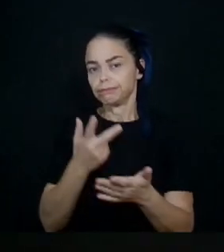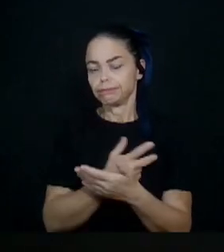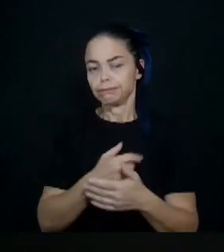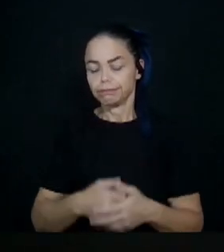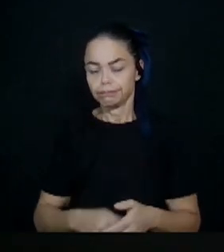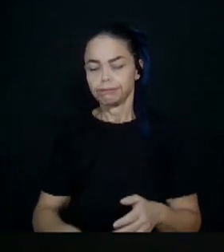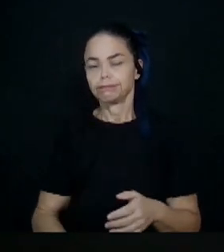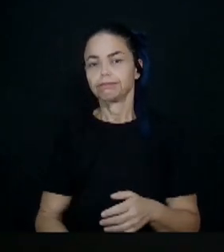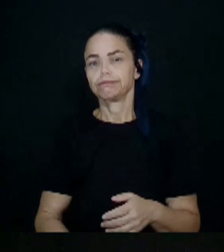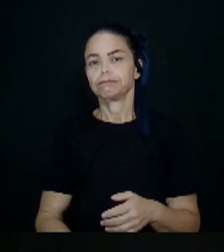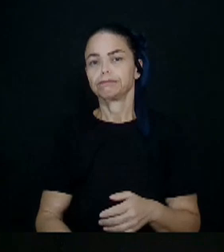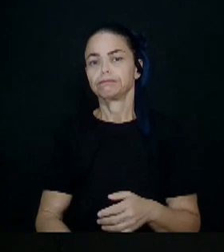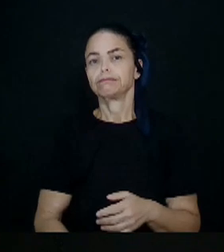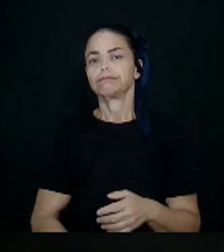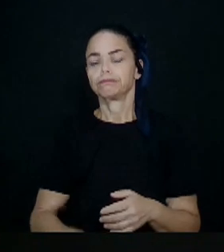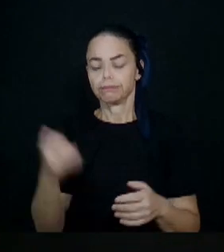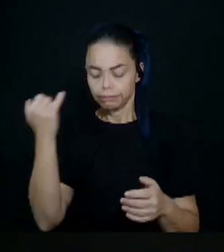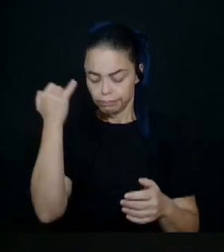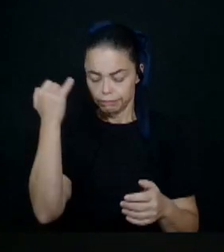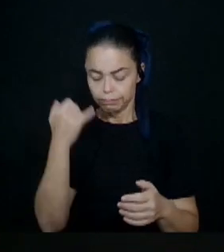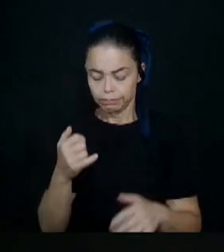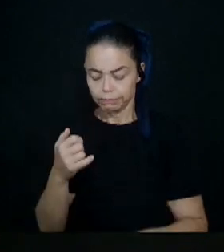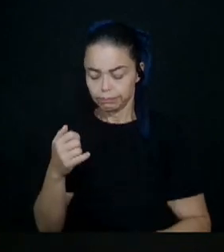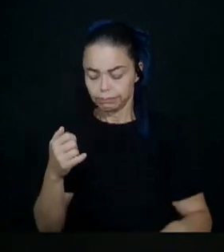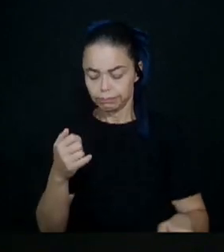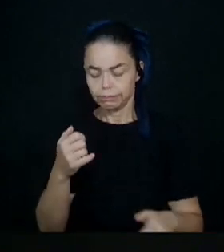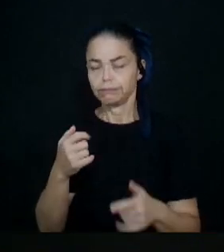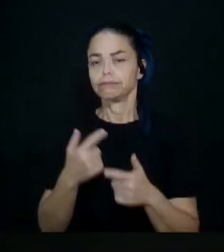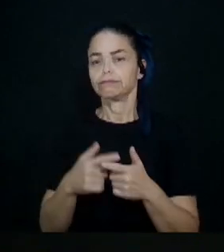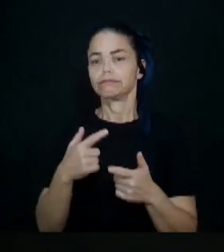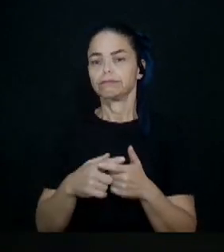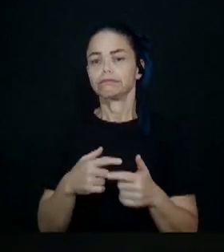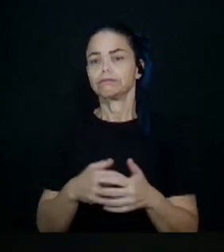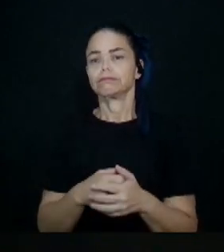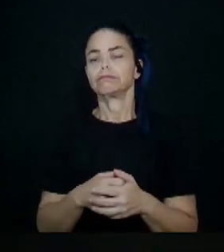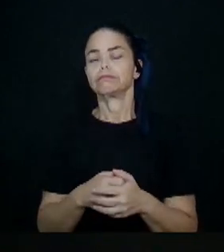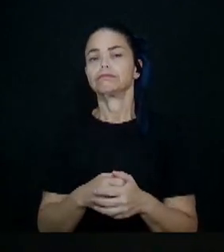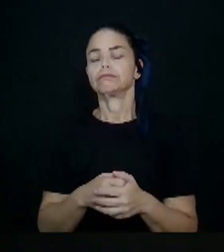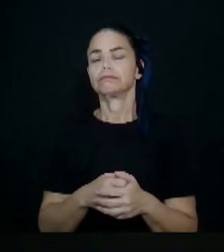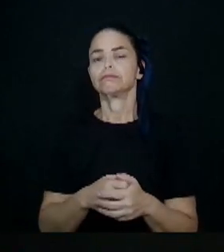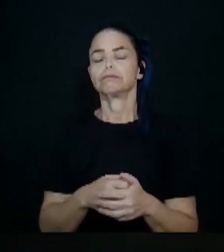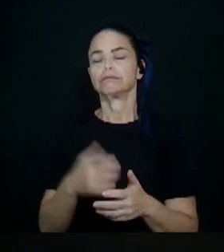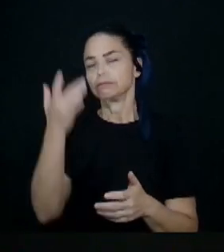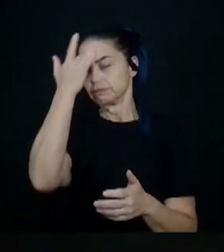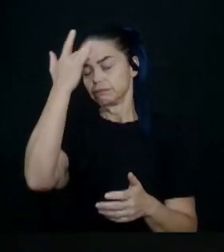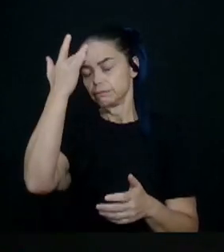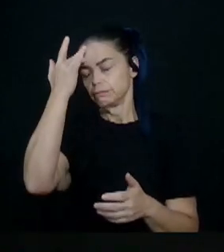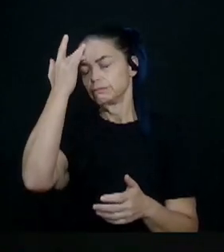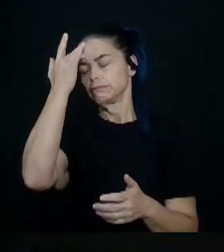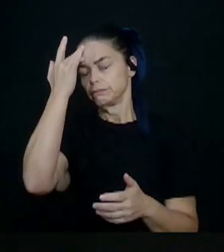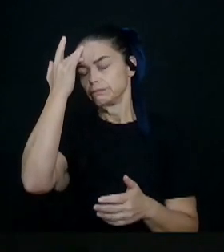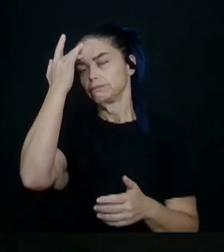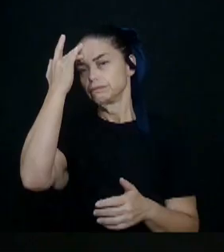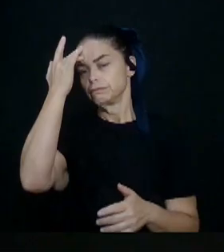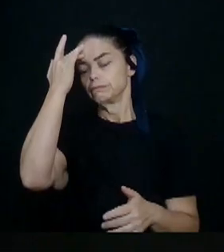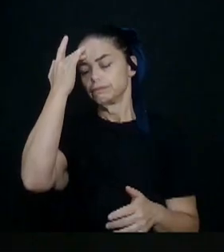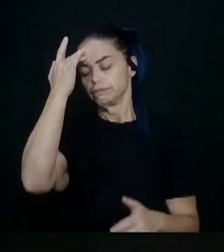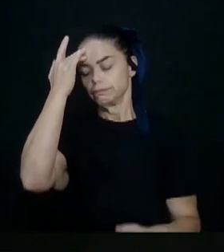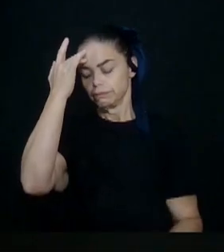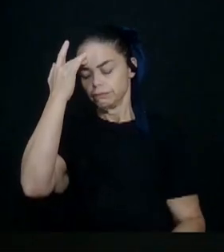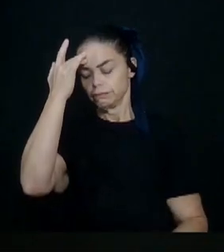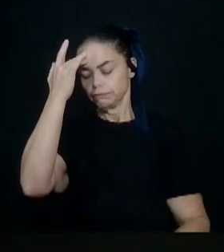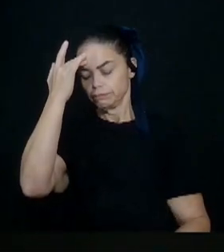muito importante, né, Anne, a fala do André, porque a gente fala de saúde mental, eu costumo dizer aqui que